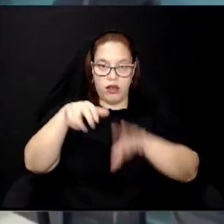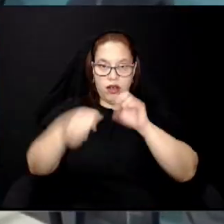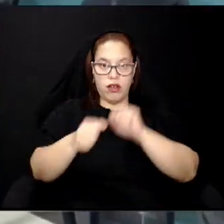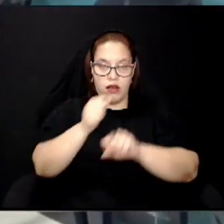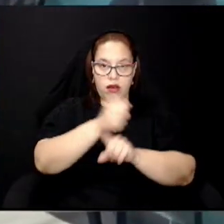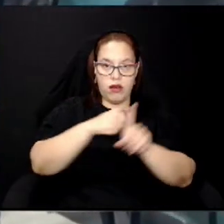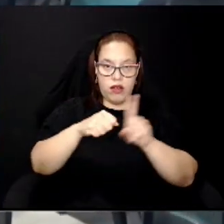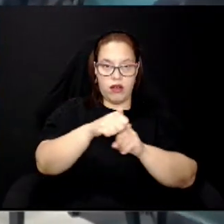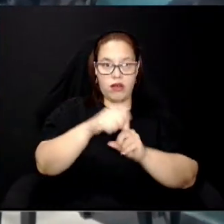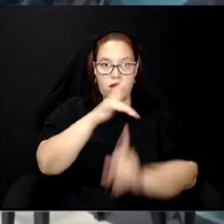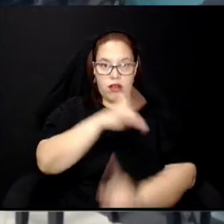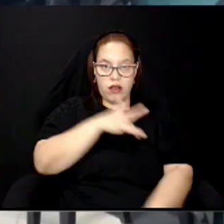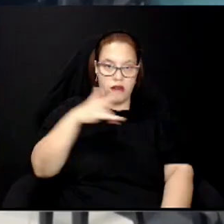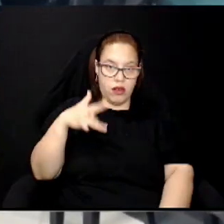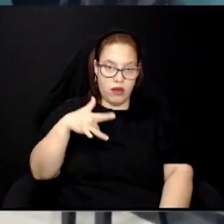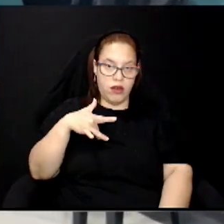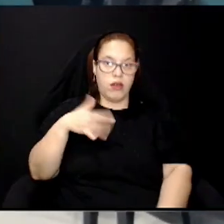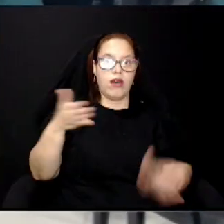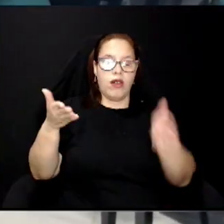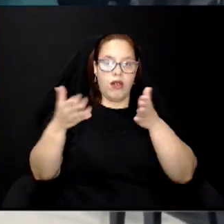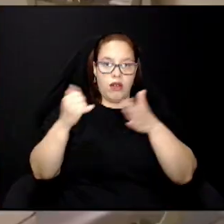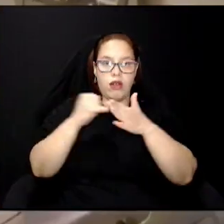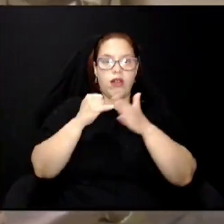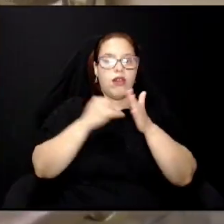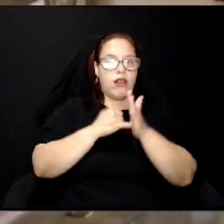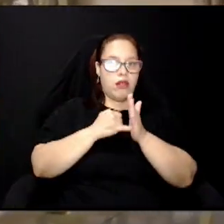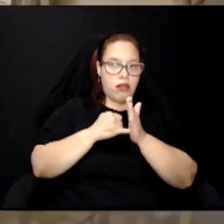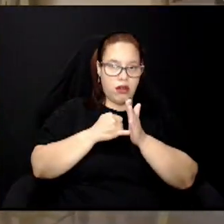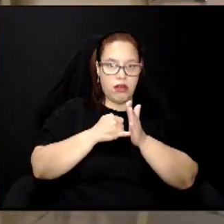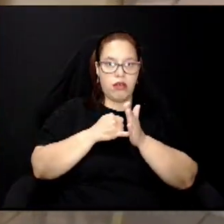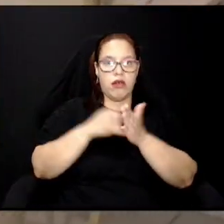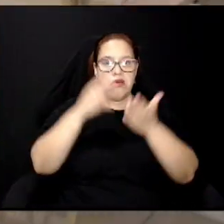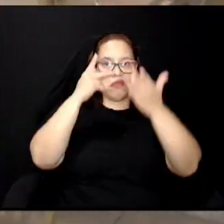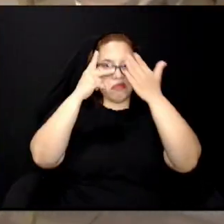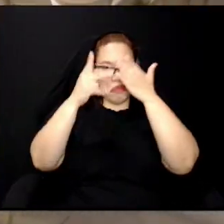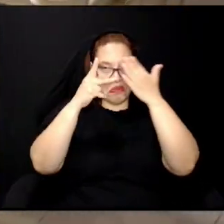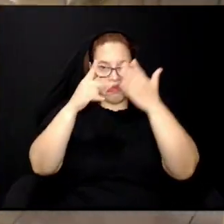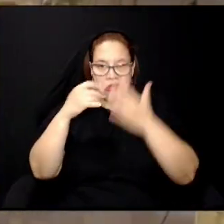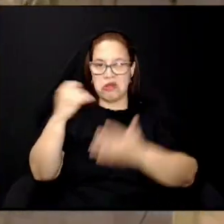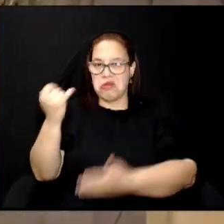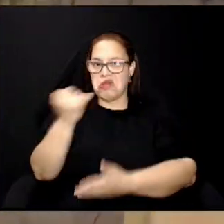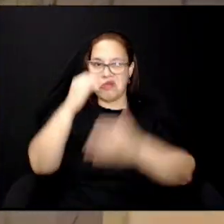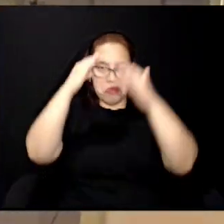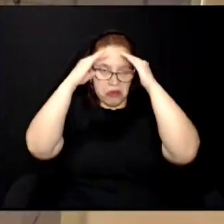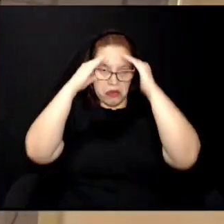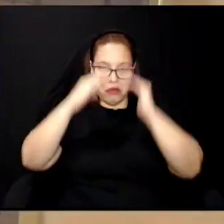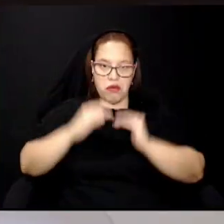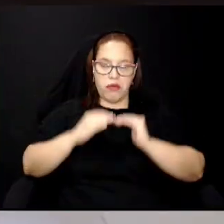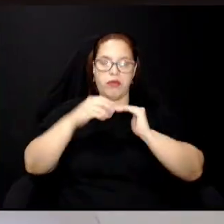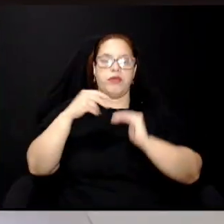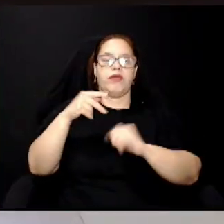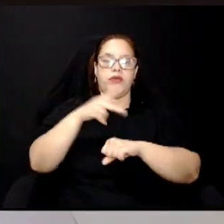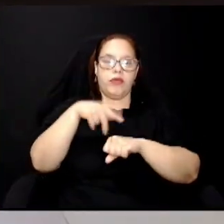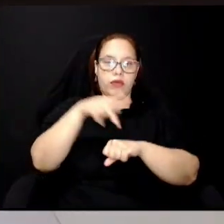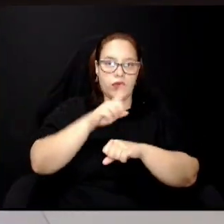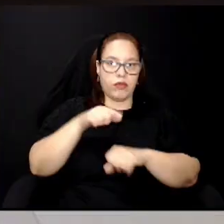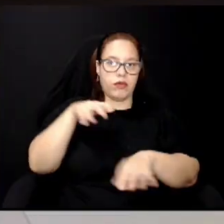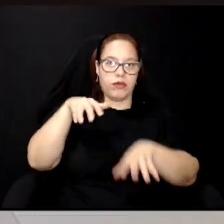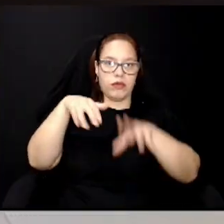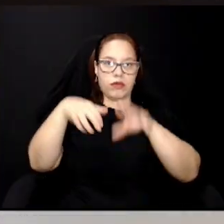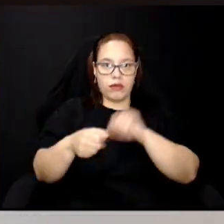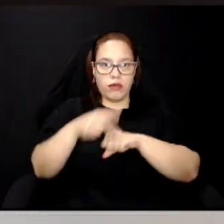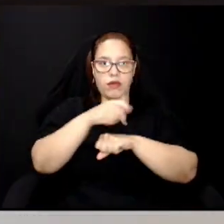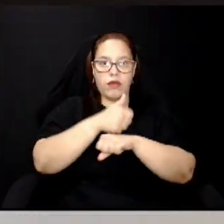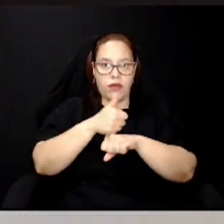Saúde, hoje uma das instituições psicanalíticas mais respeitadas do país. Além de formar profissionais,